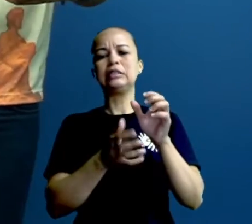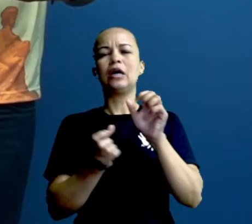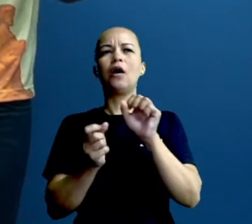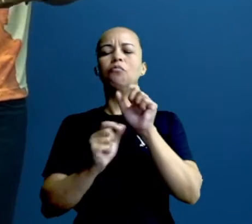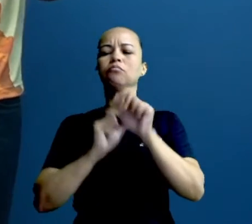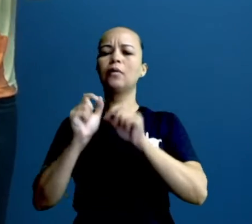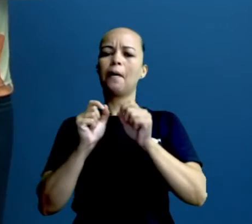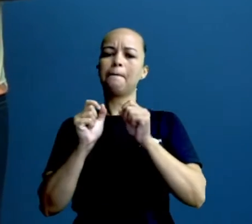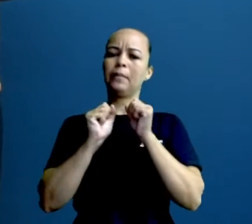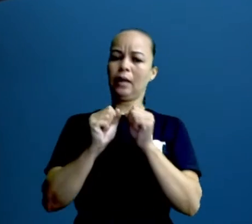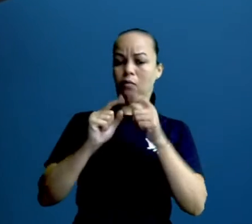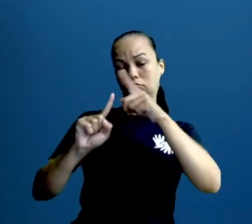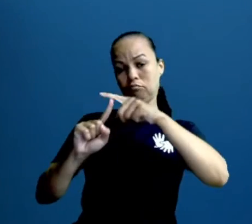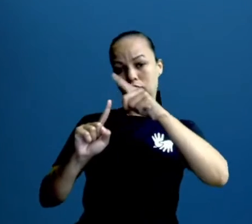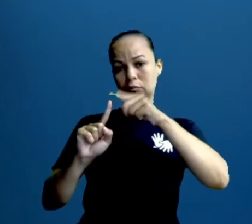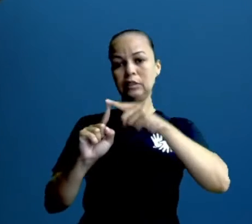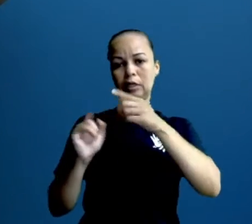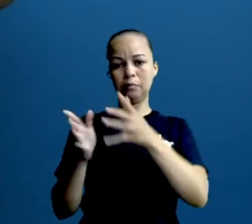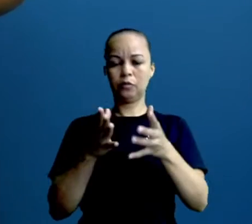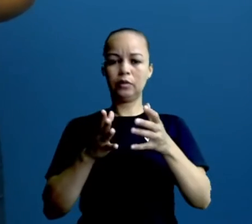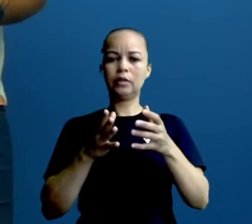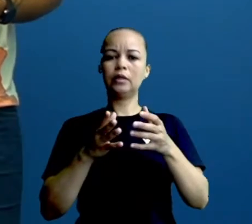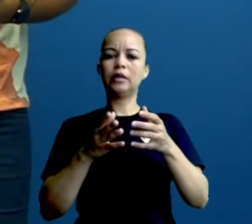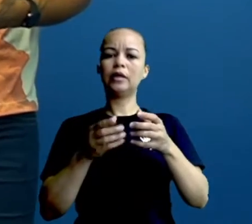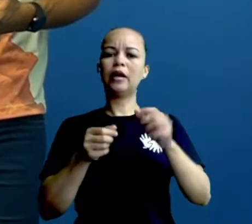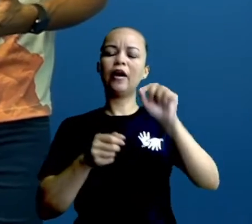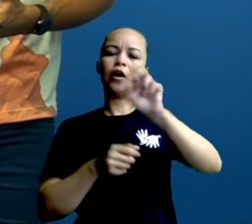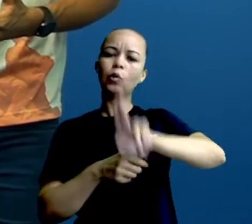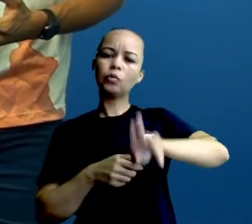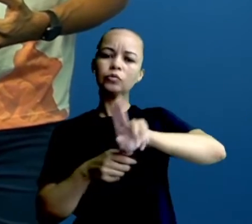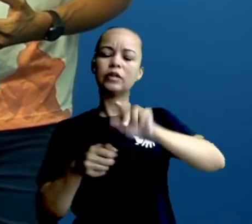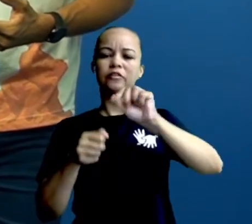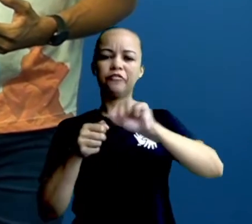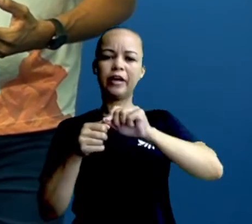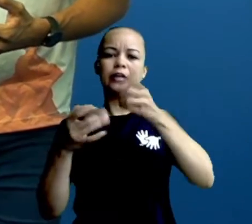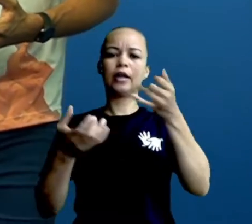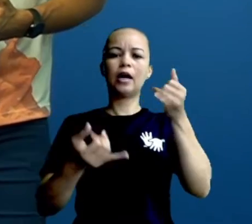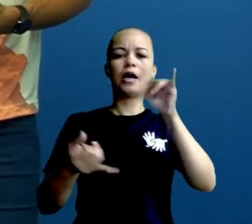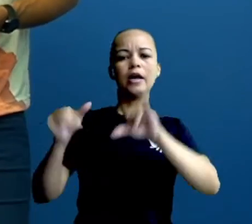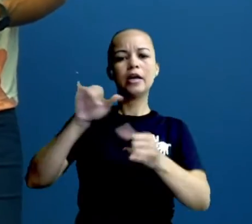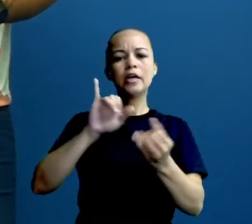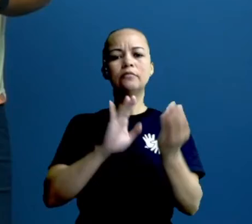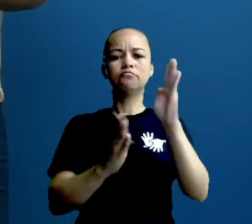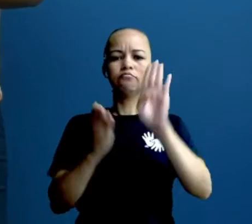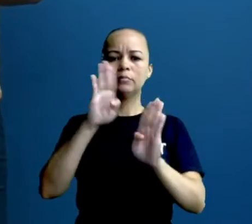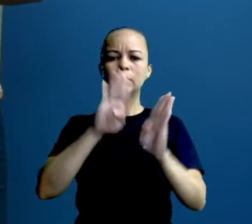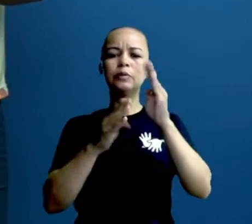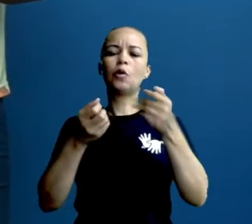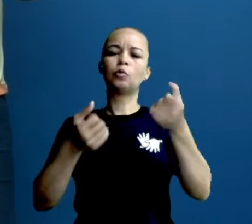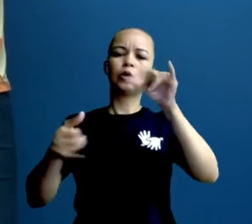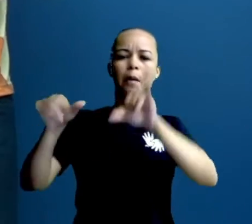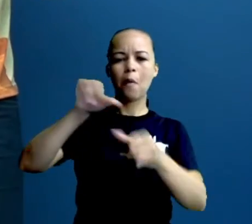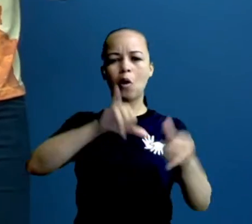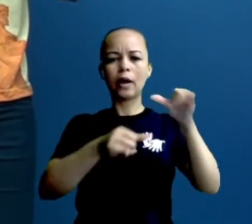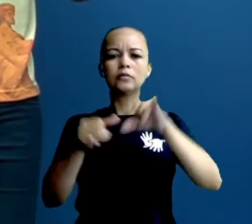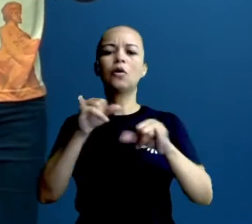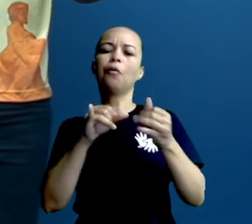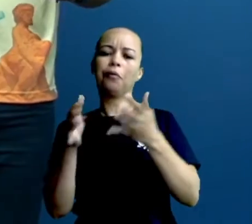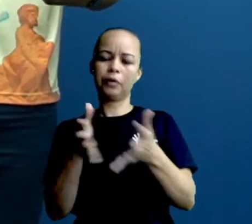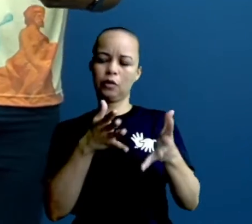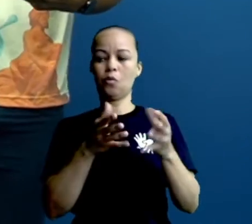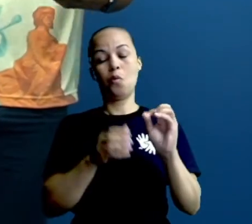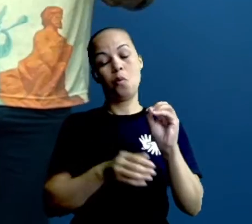uma droga, um tipo de droga que é produzido em laboratório, certo? Ou em